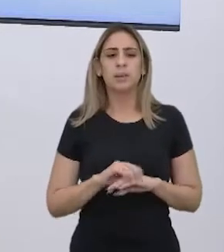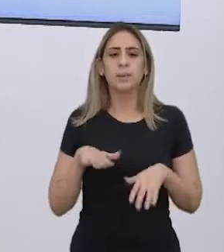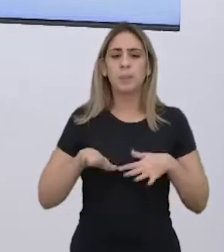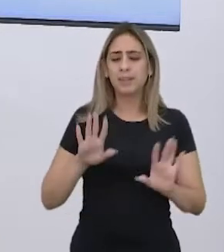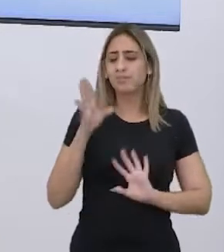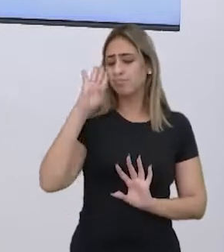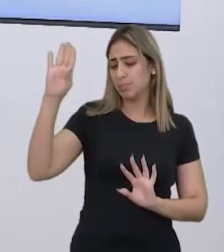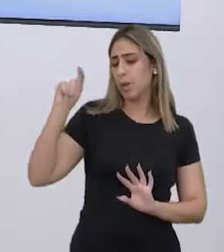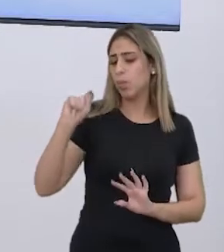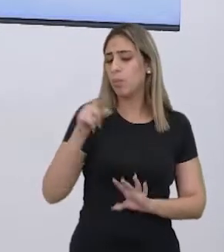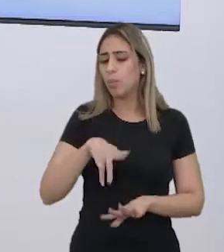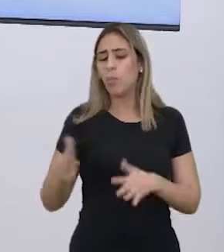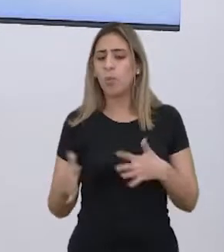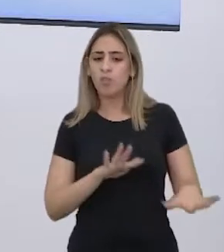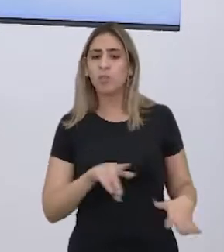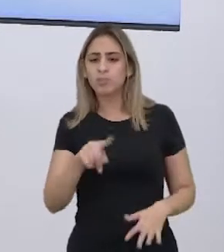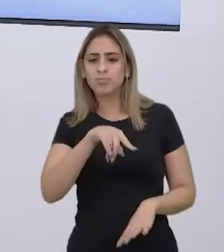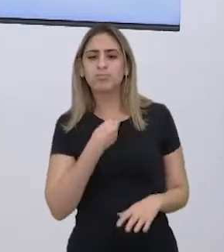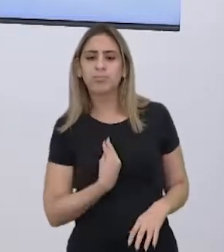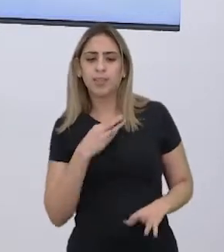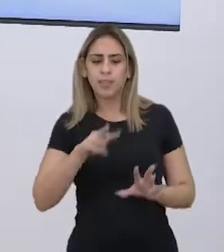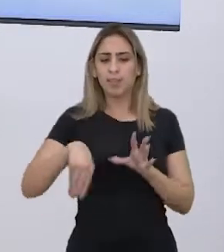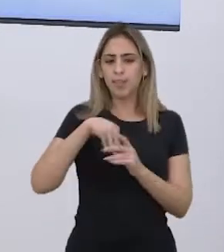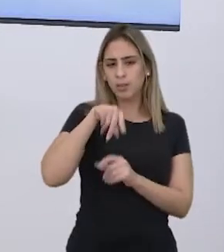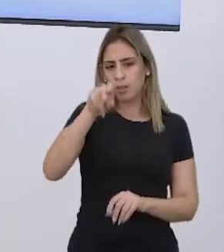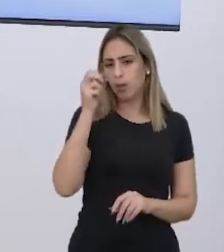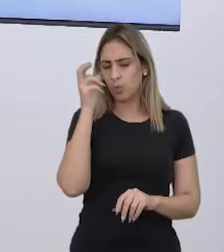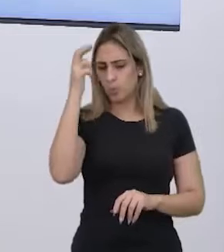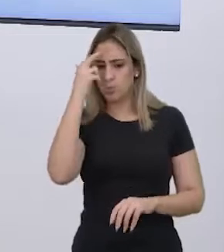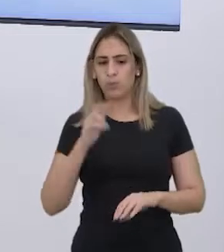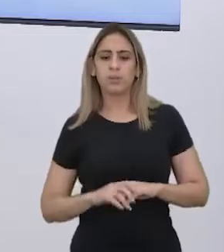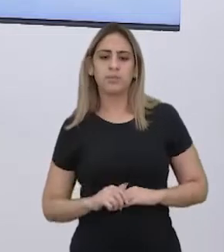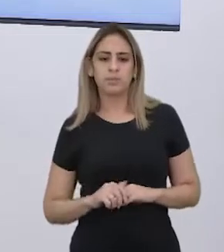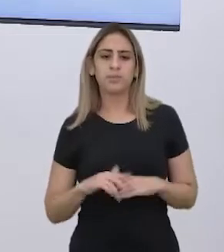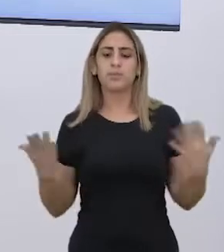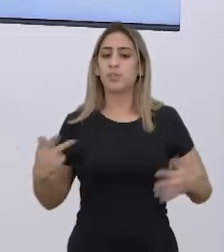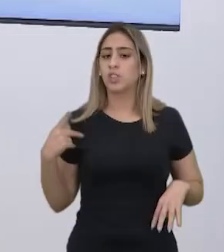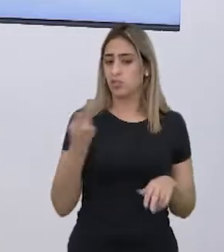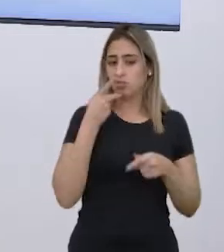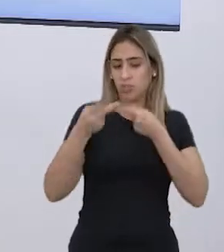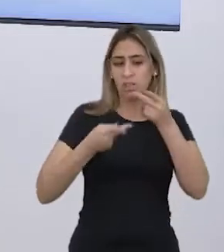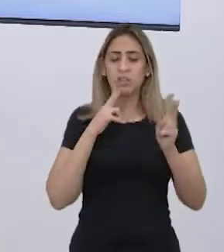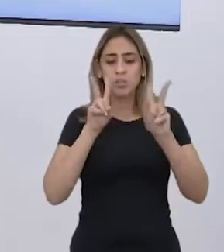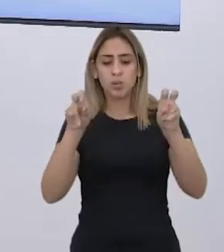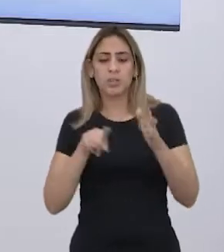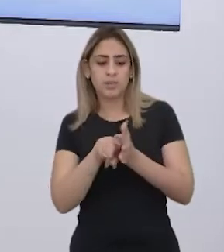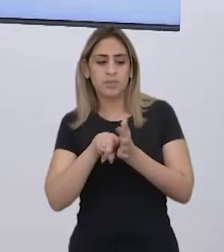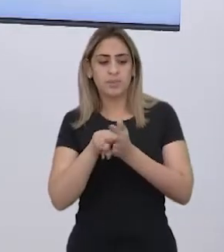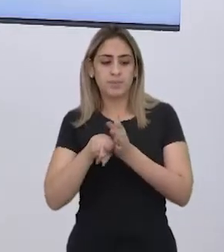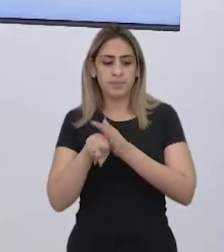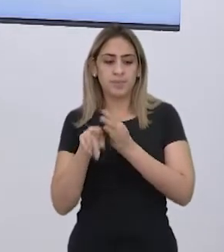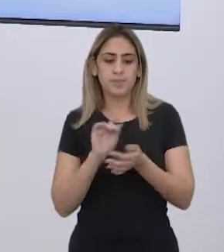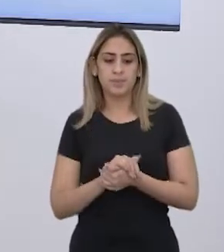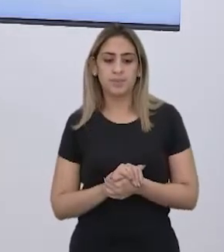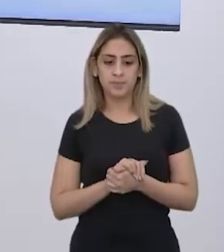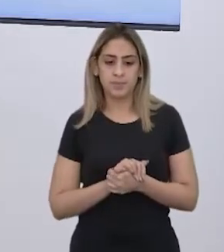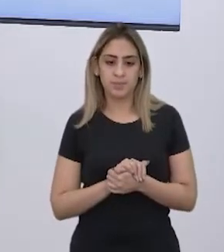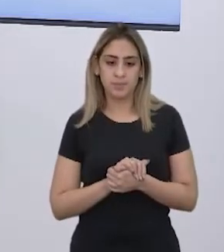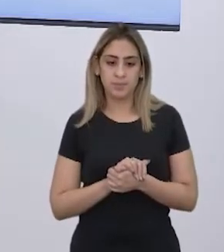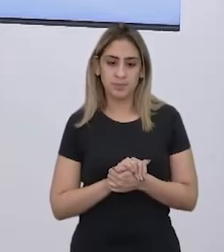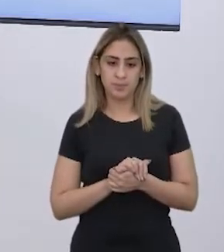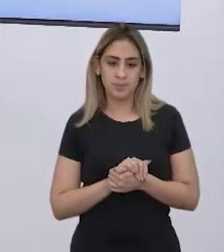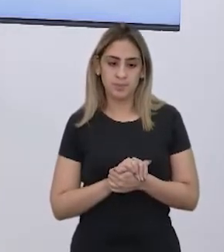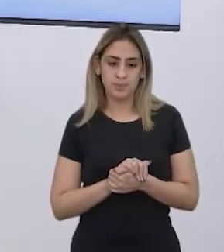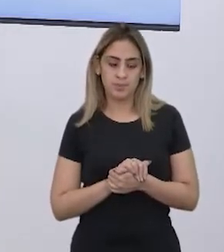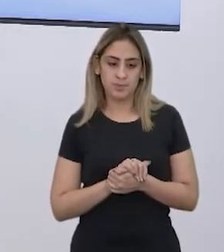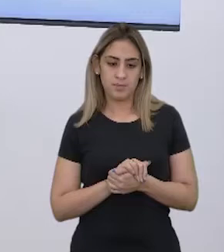Mas principalmente os movimentos que existem dentro da cultura. Então, quando a gente fala sobre analisar e interpretar a realidade, a gente está